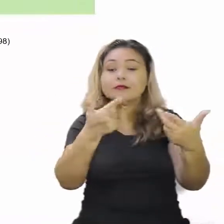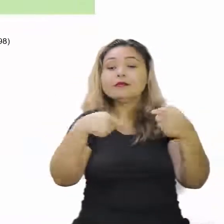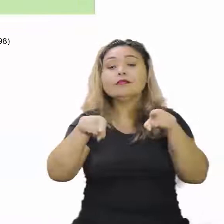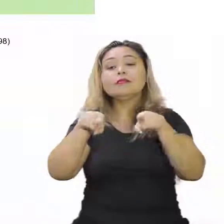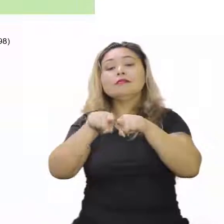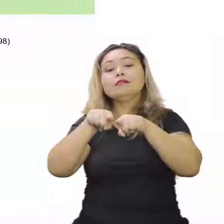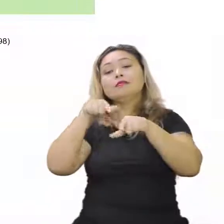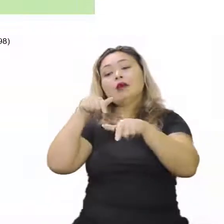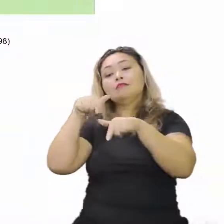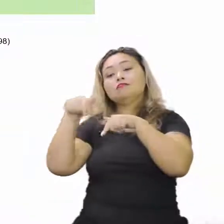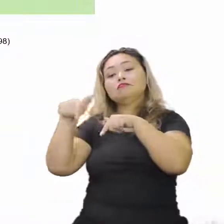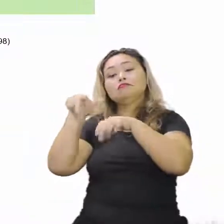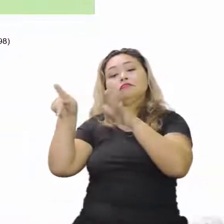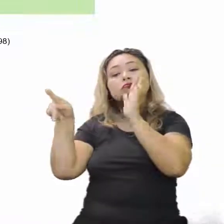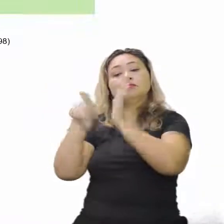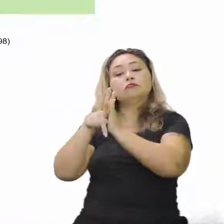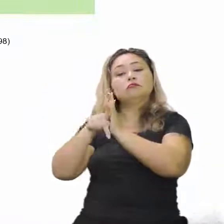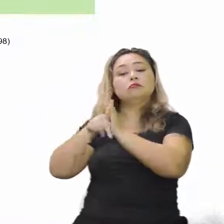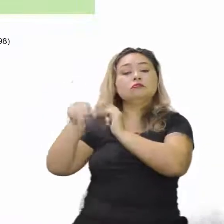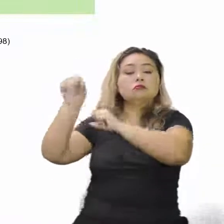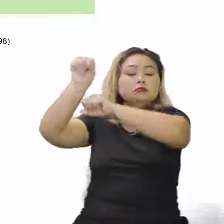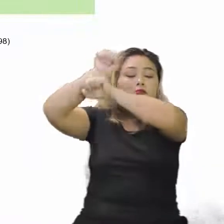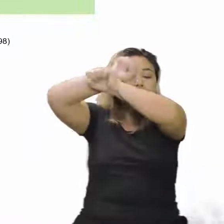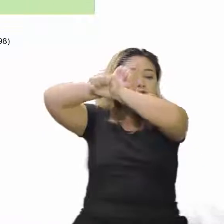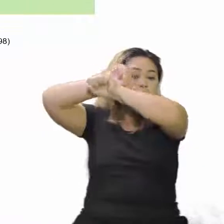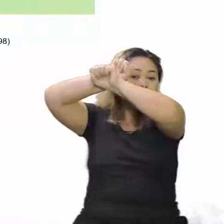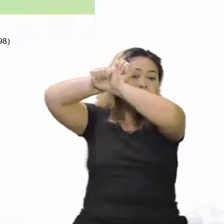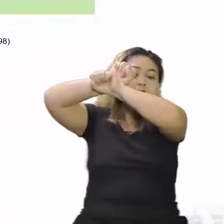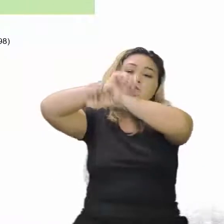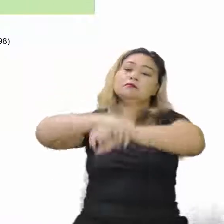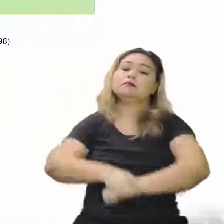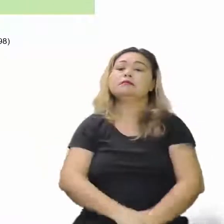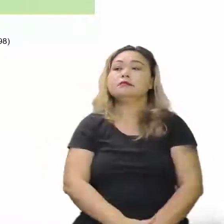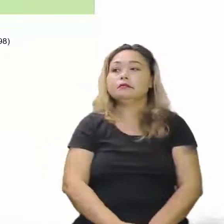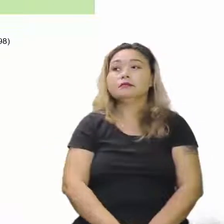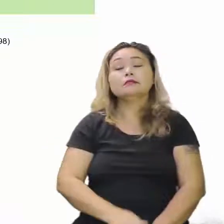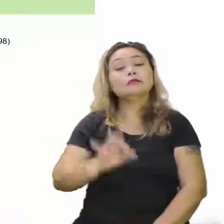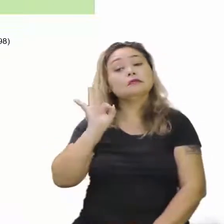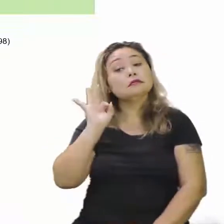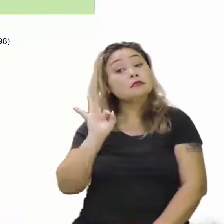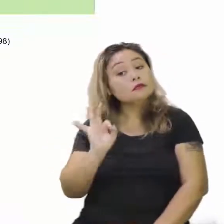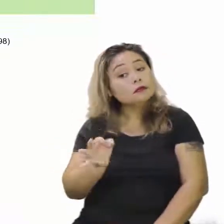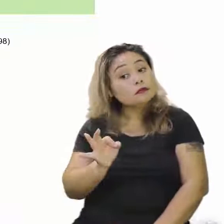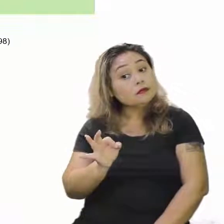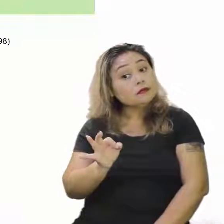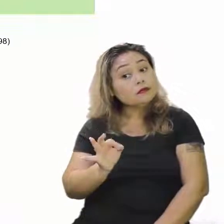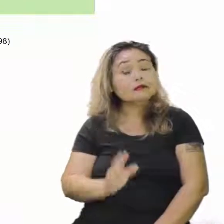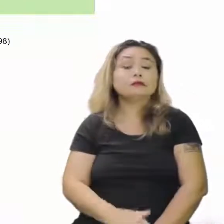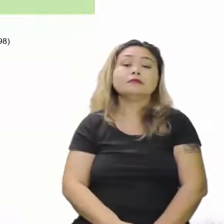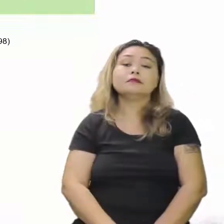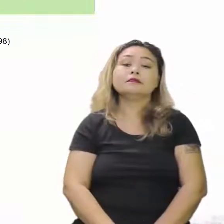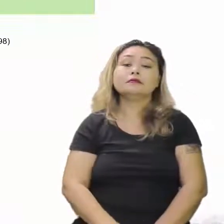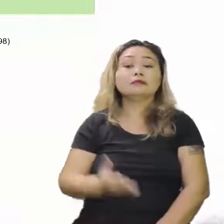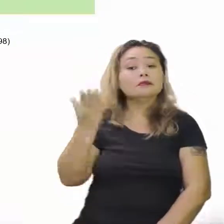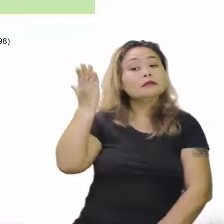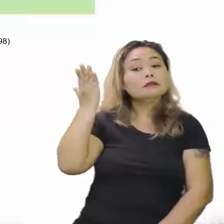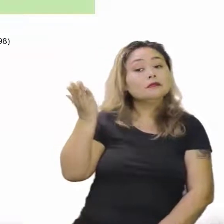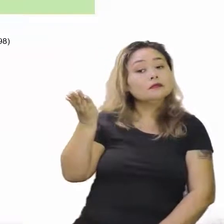obra escrava. Mão de obra escrava. Certo? Tá